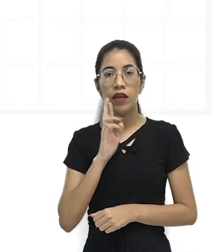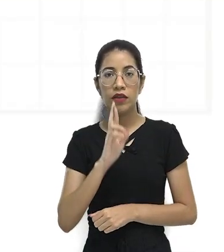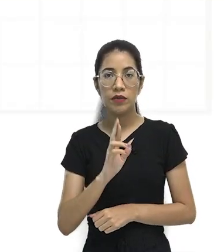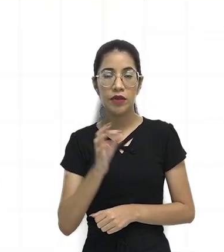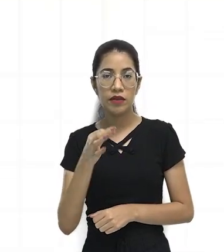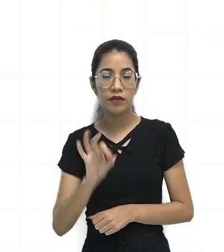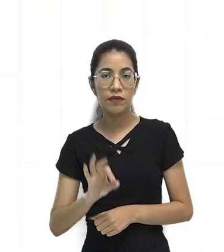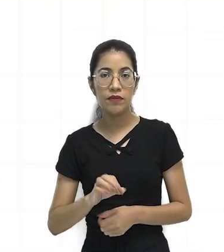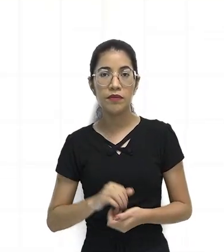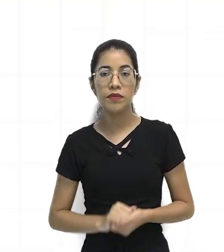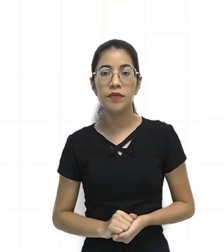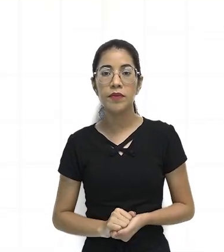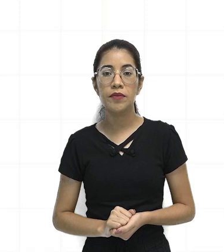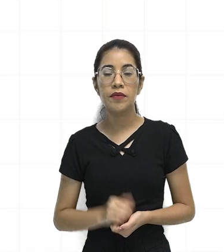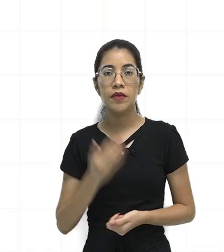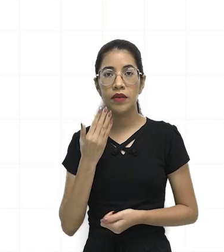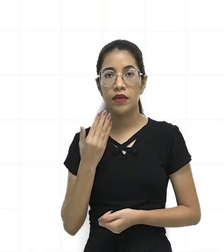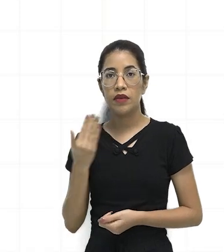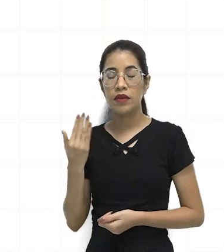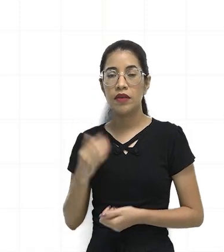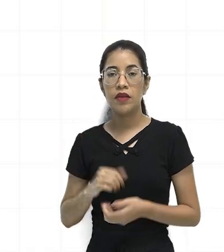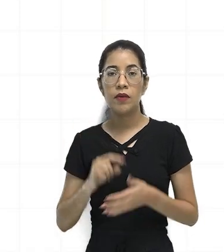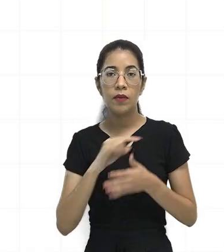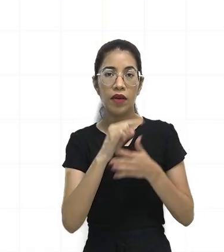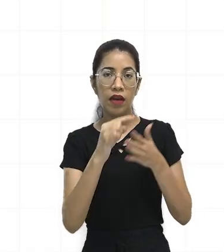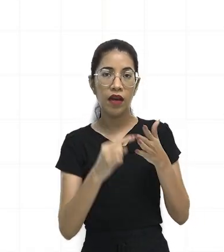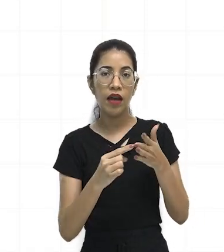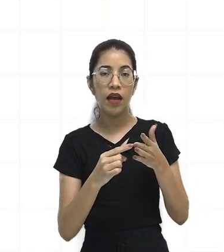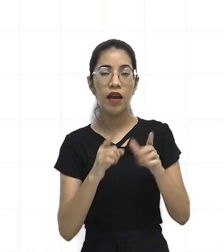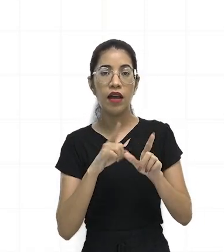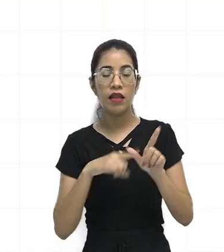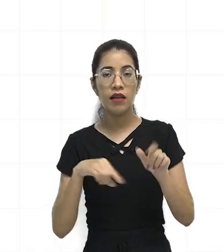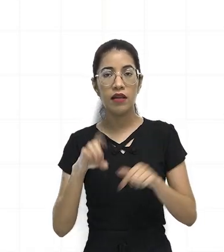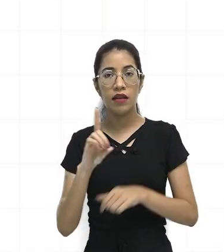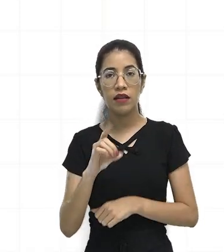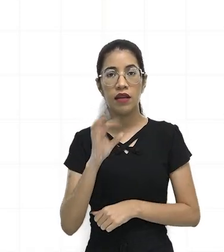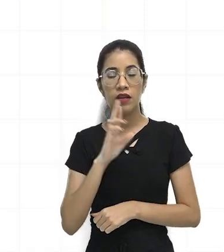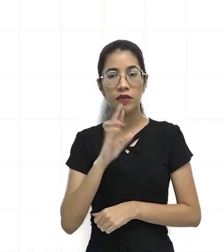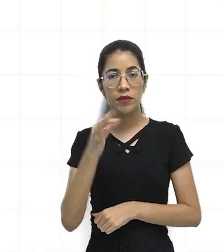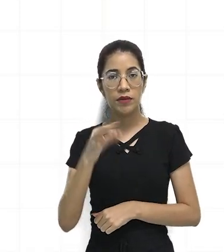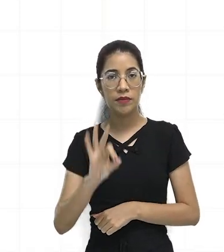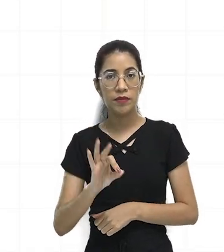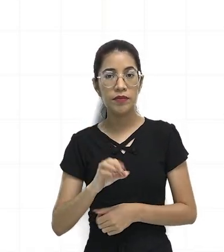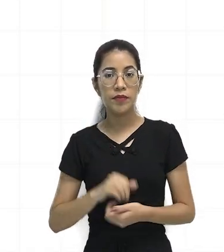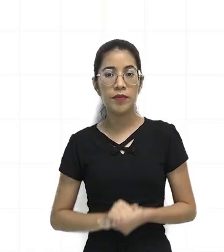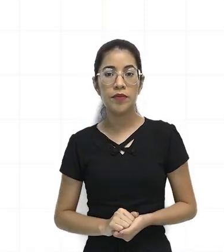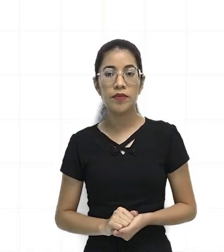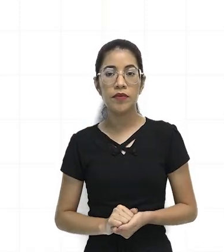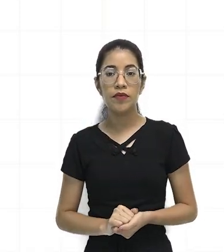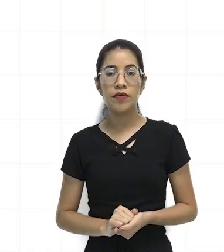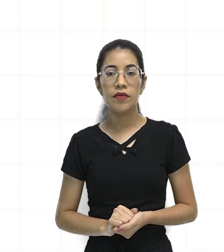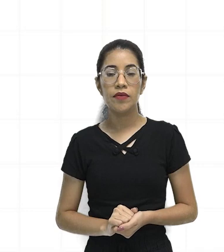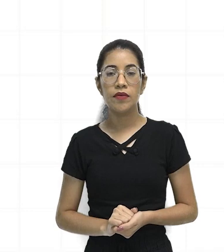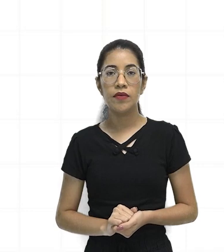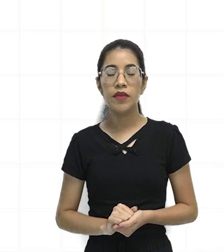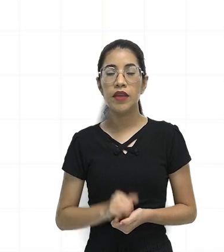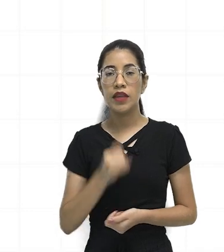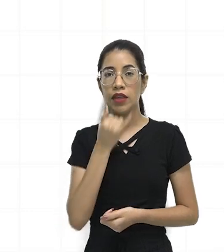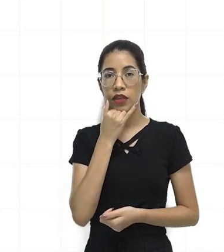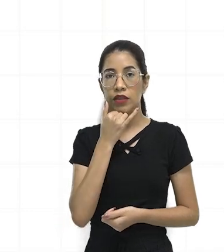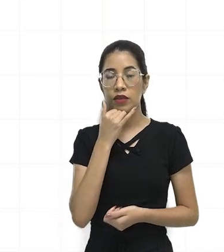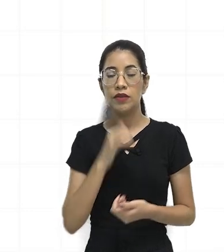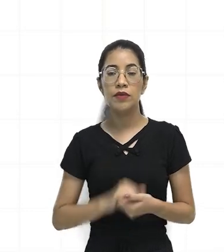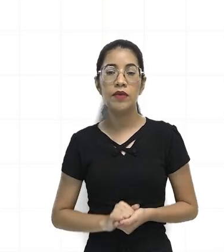aqui. Então, o resultado, letra D de dado, 15... Opa, D de dado não, peraí.